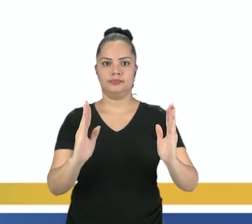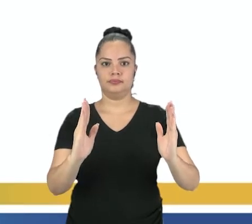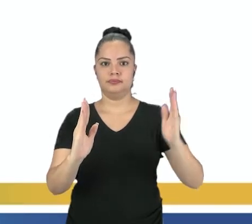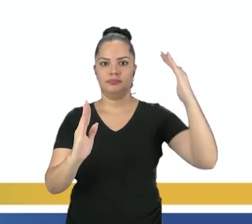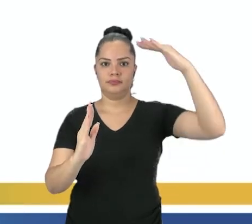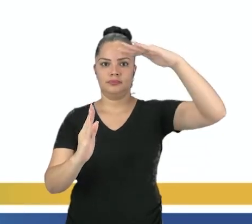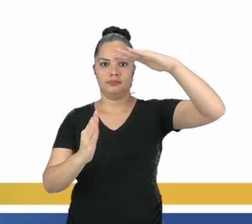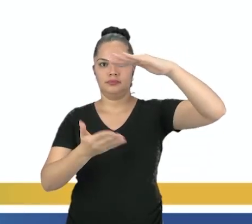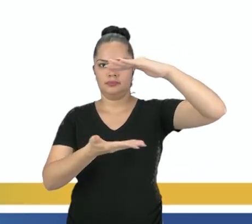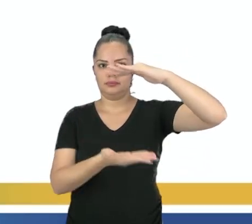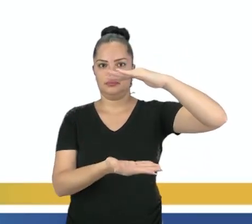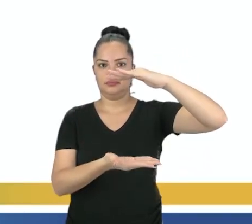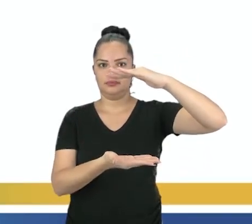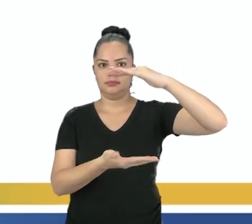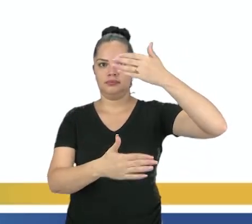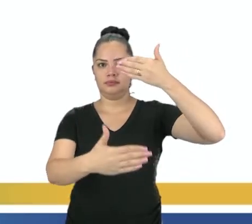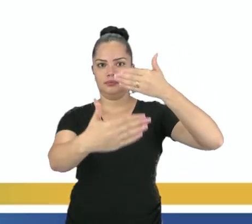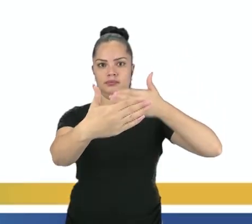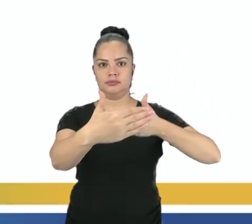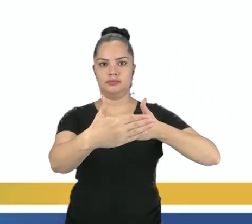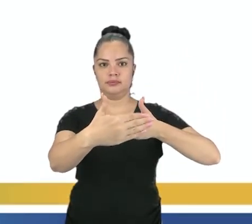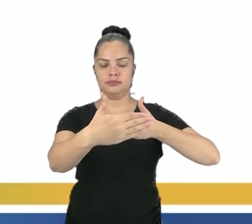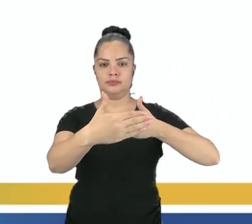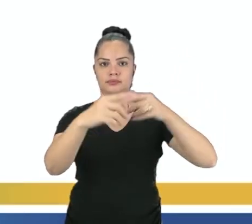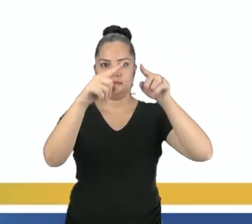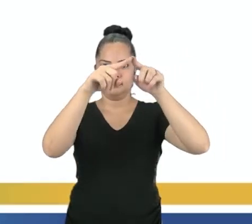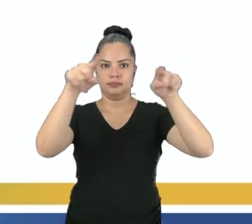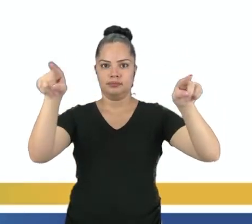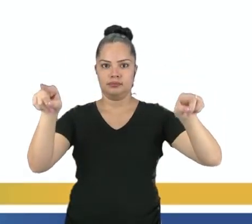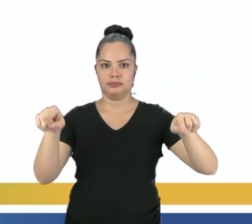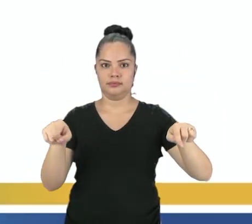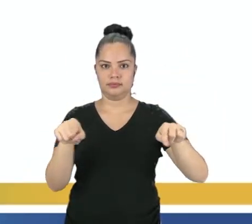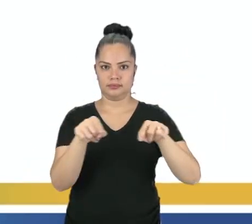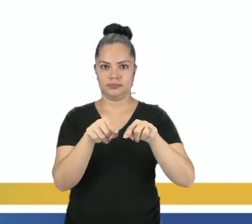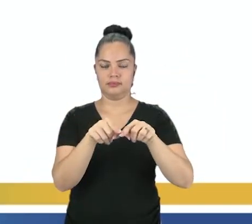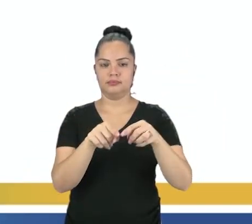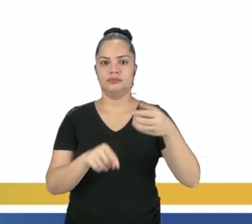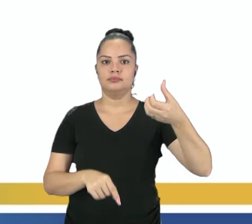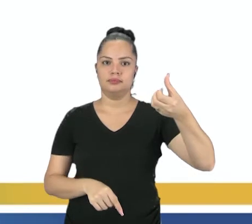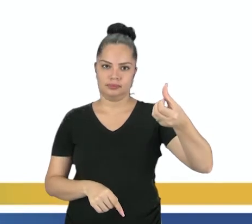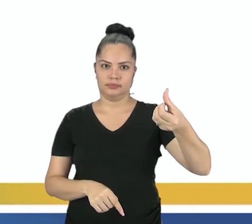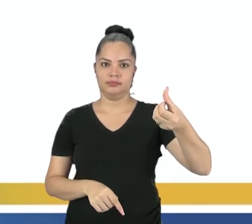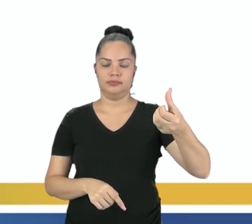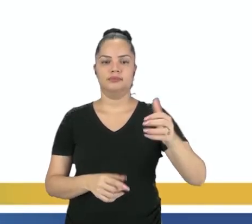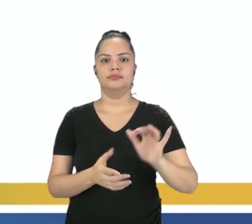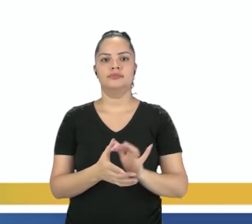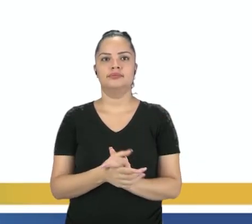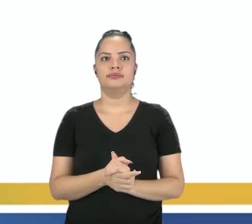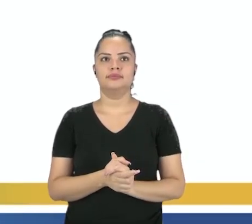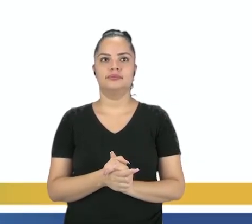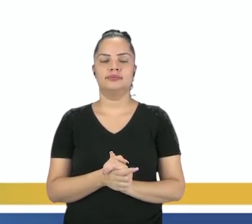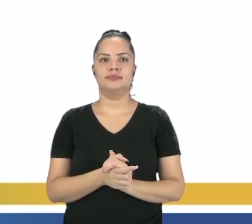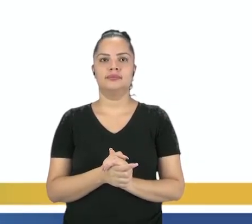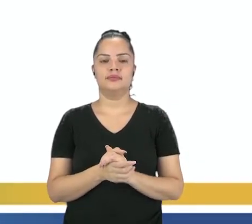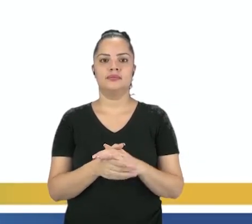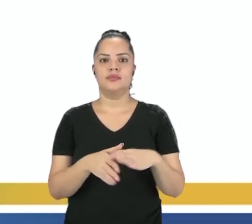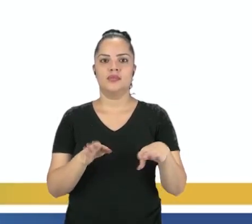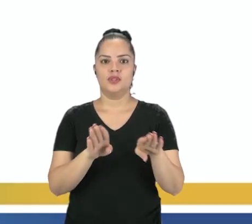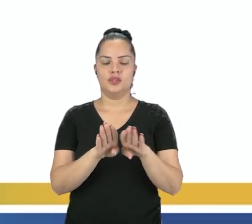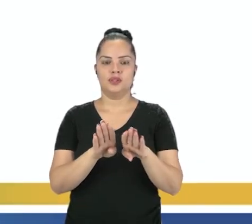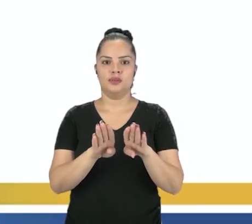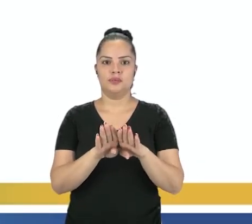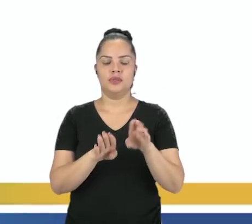A base embaixo e a face de cima, totalizando 6 faces, certo? Nós também temos